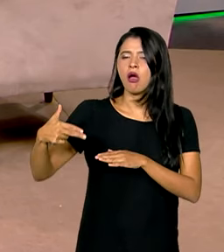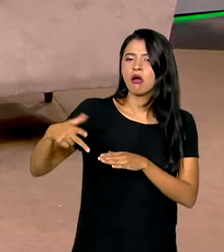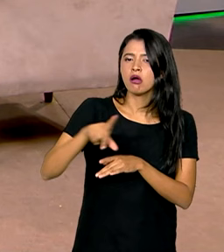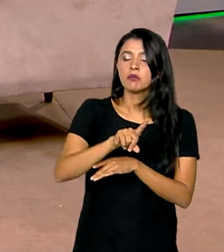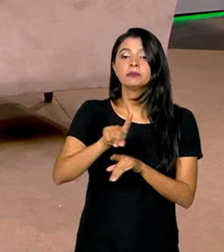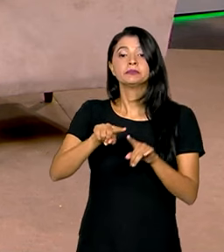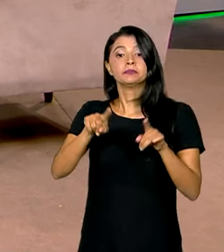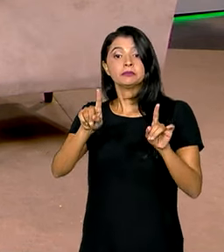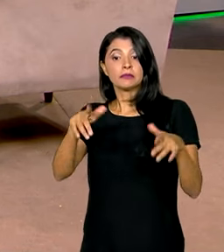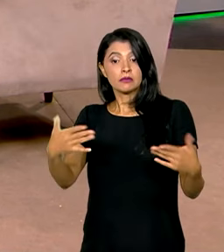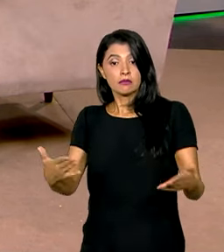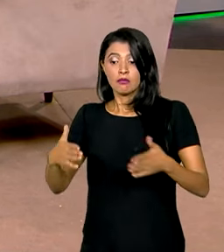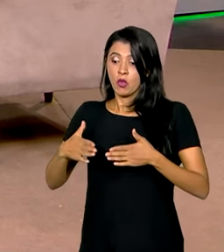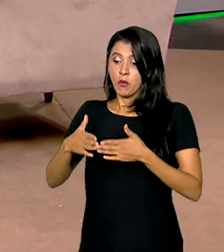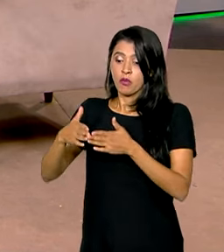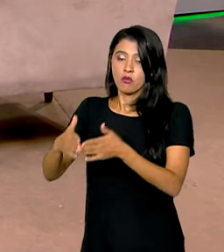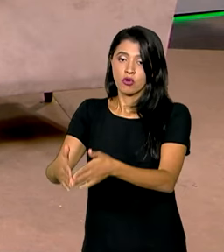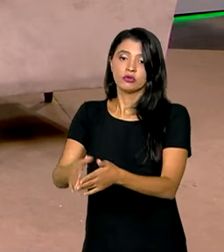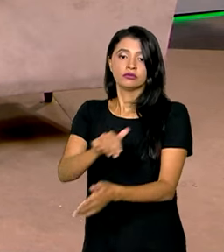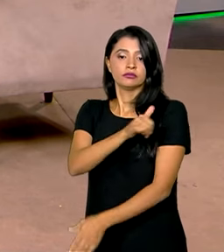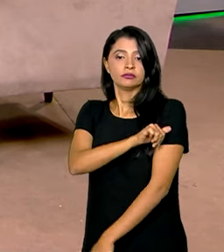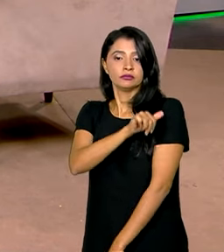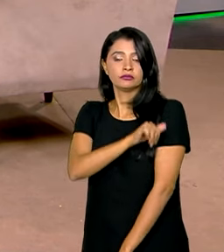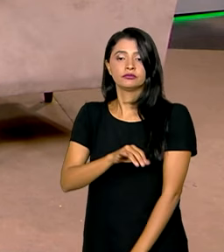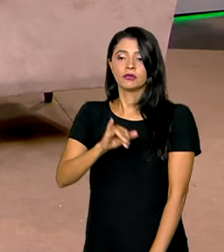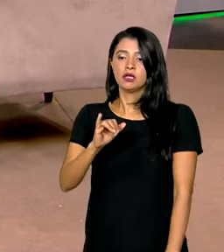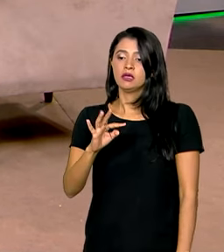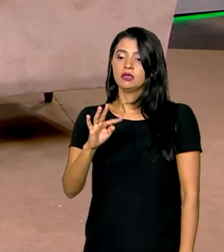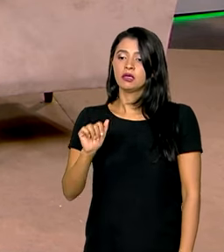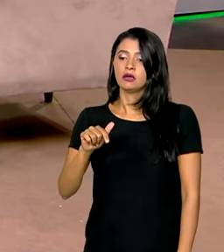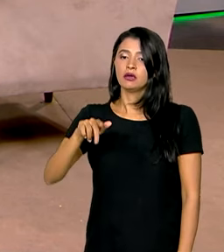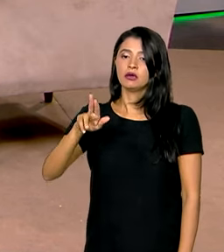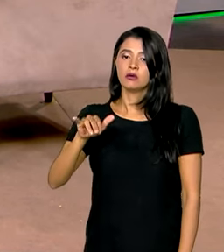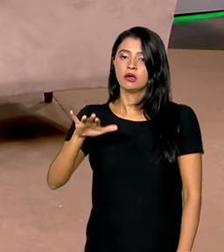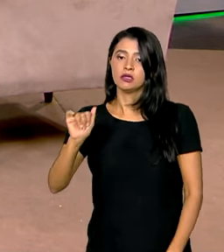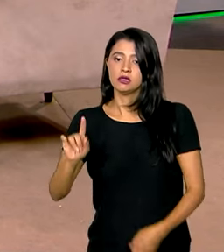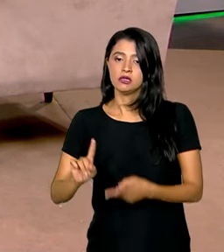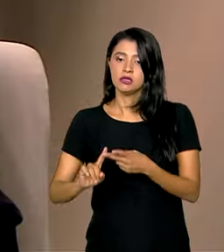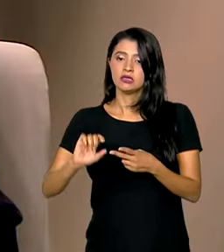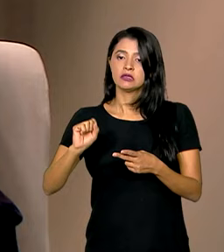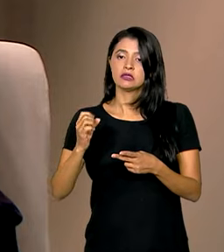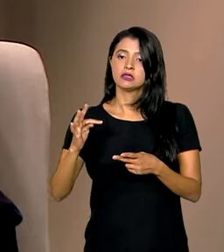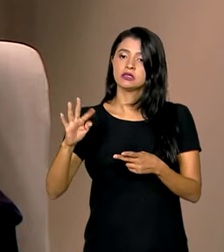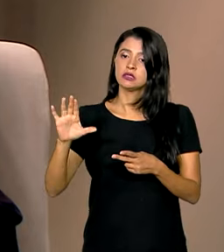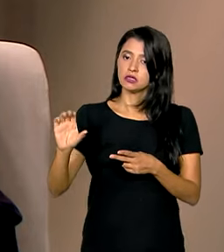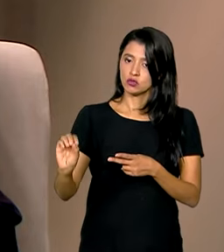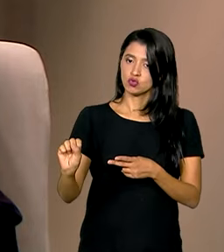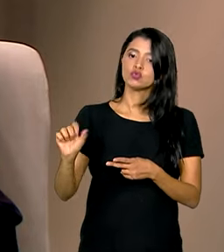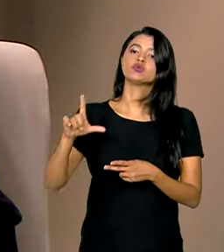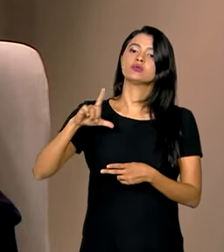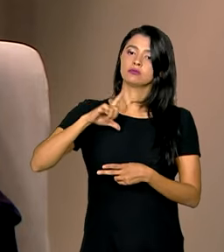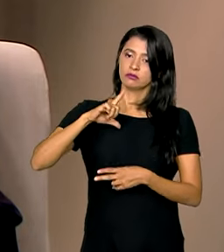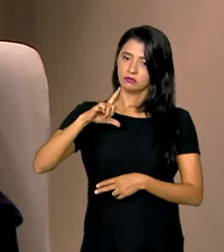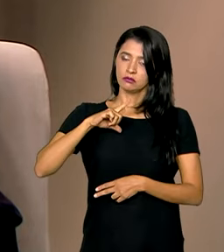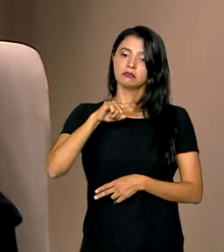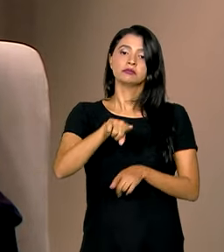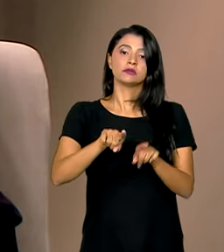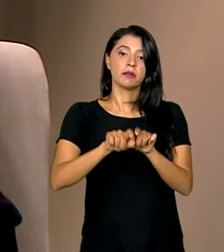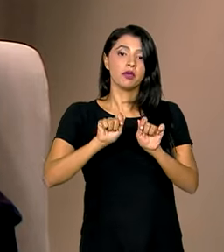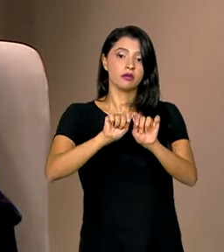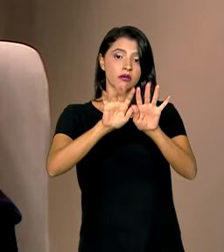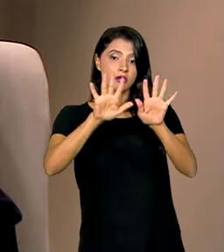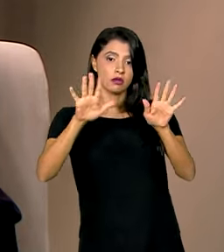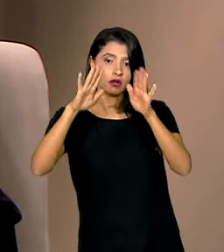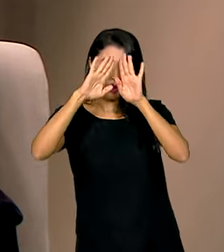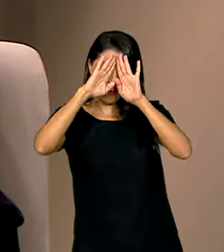Rio, Itaguaí, também no Rio e de Santos, estão com essa presença, assim como os aeroportos de Guarulhos e